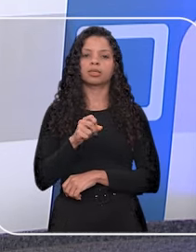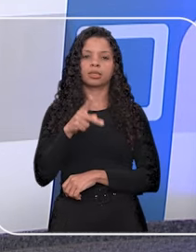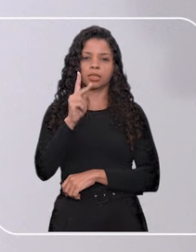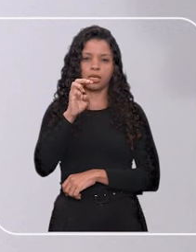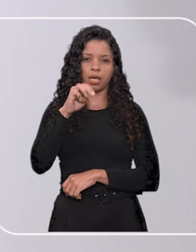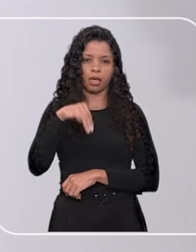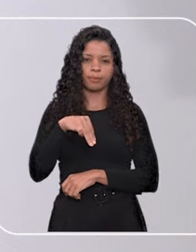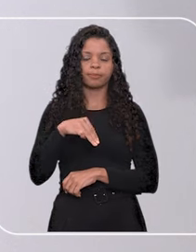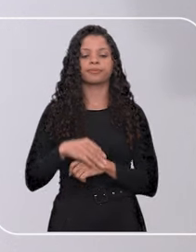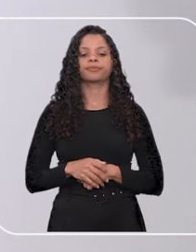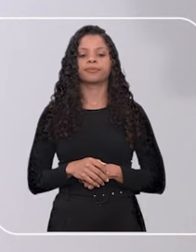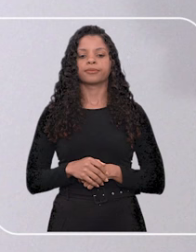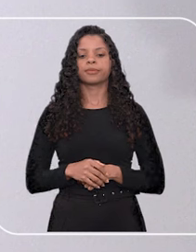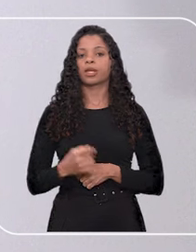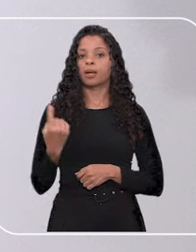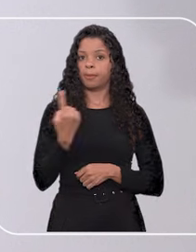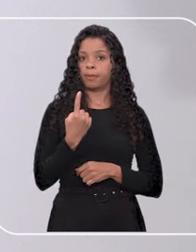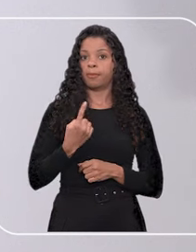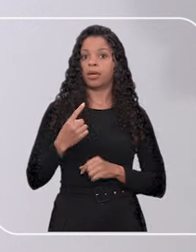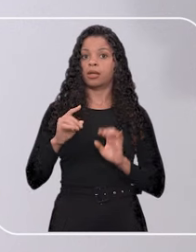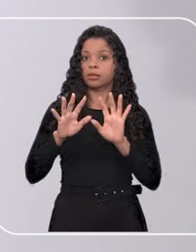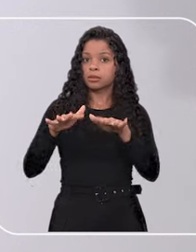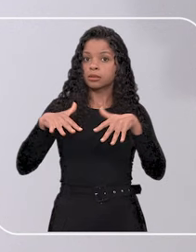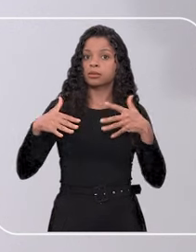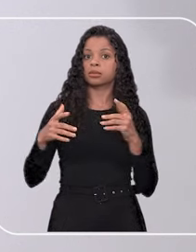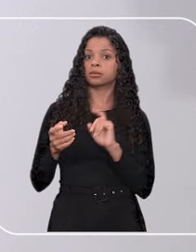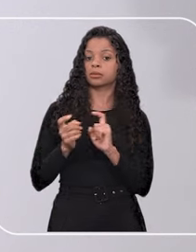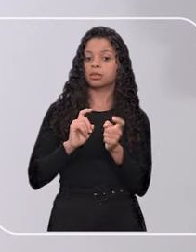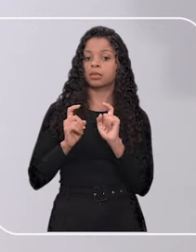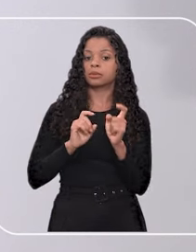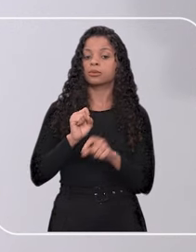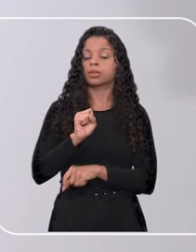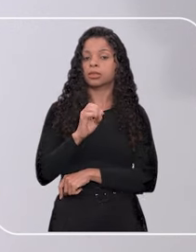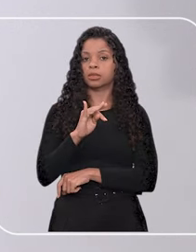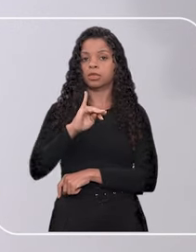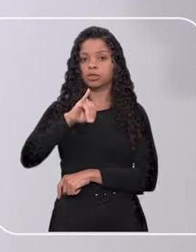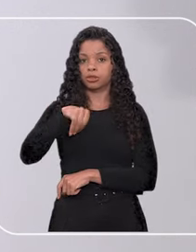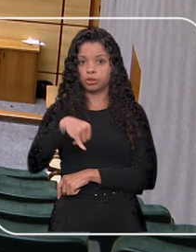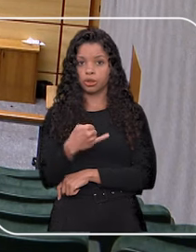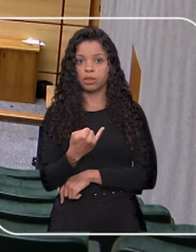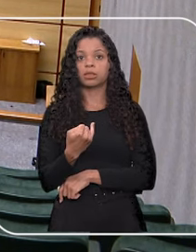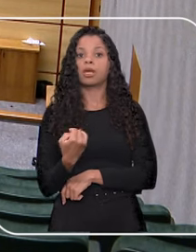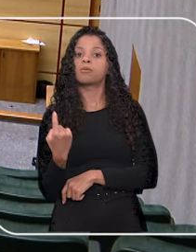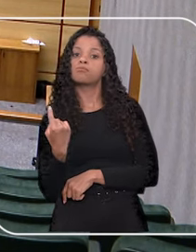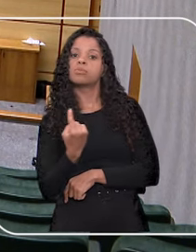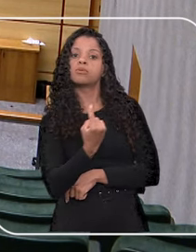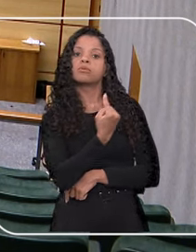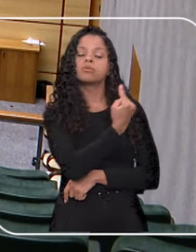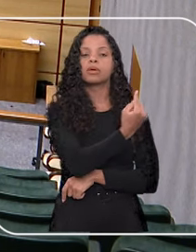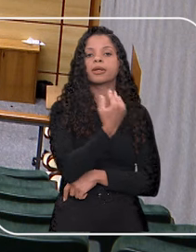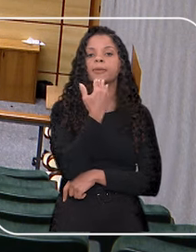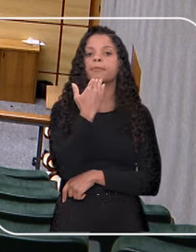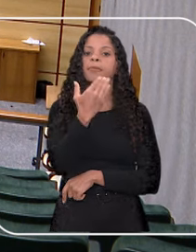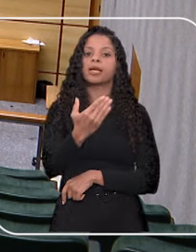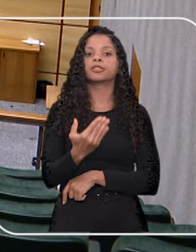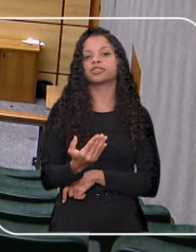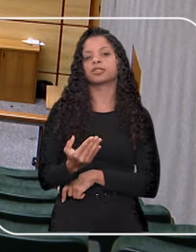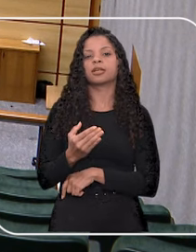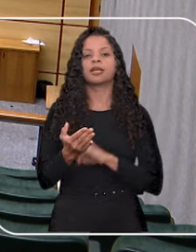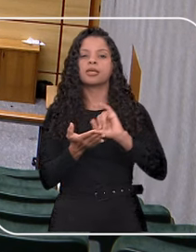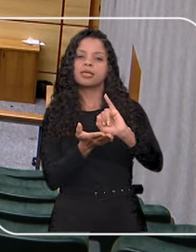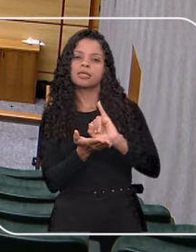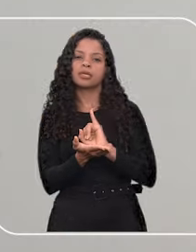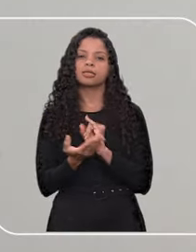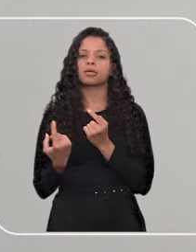massó a primeira sessão do STJ decidiu que os processos individuais que pedem indenização por danos morais contra